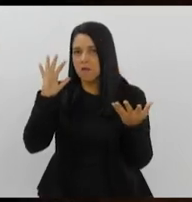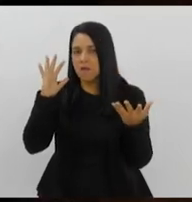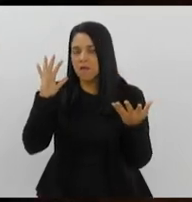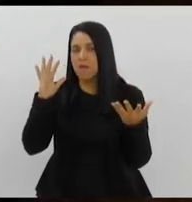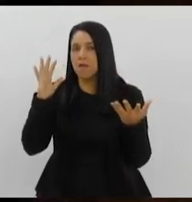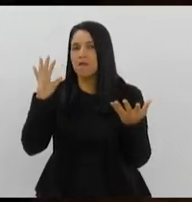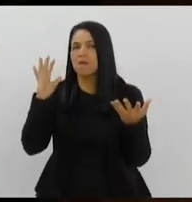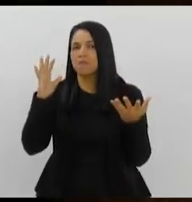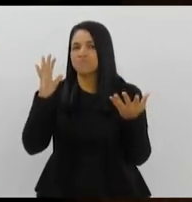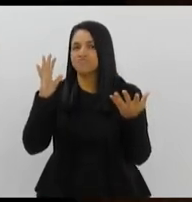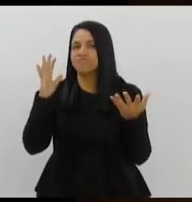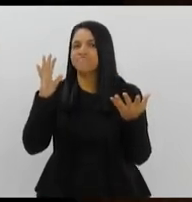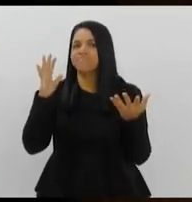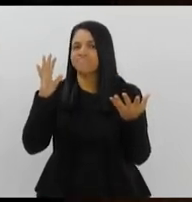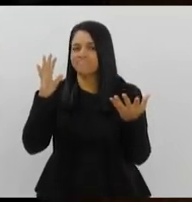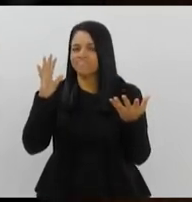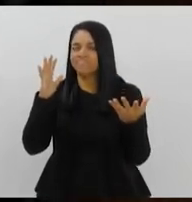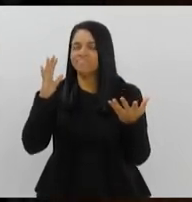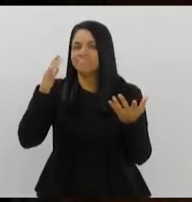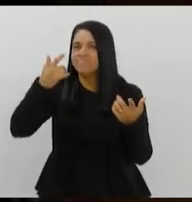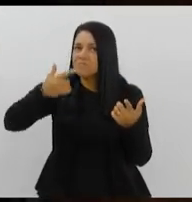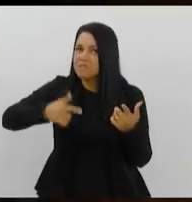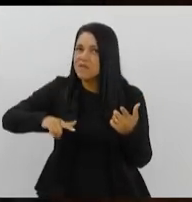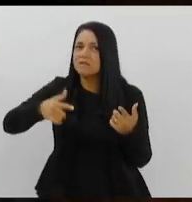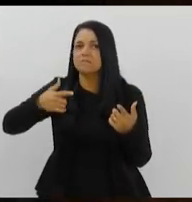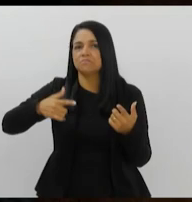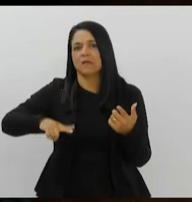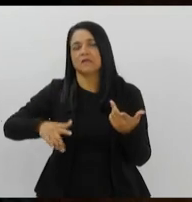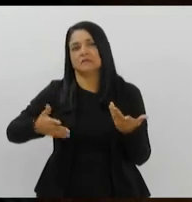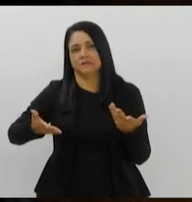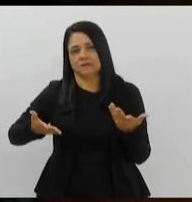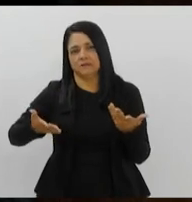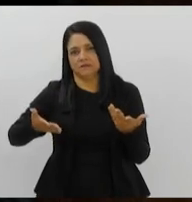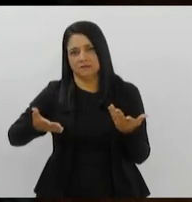climáticas são cada vez maiores,